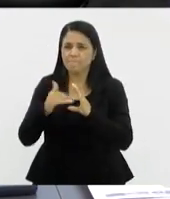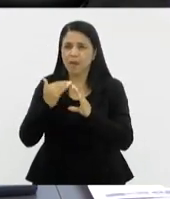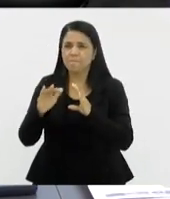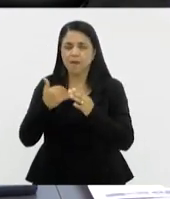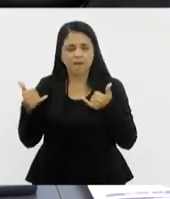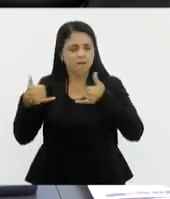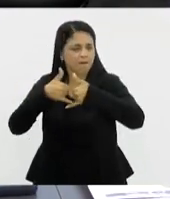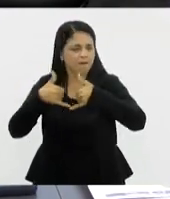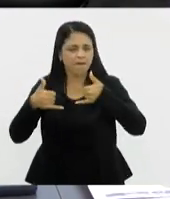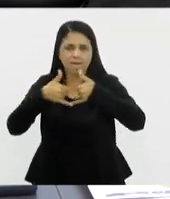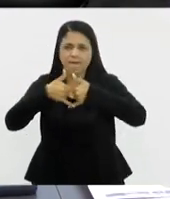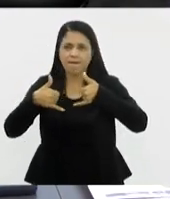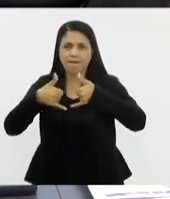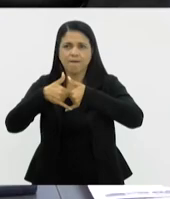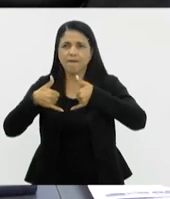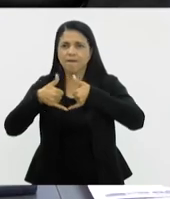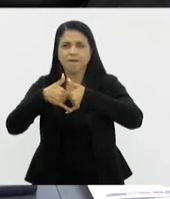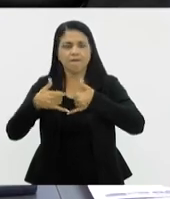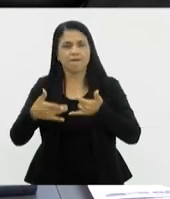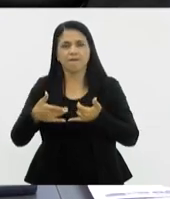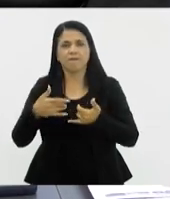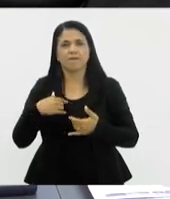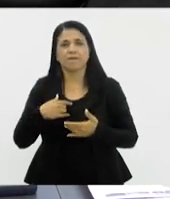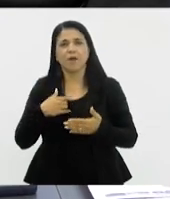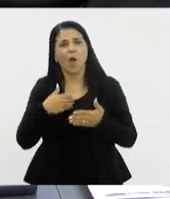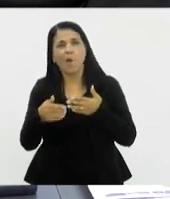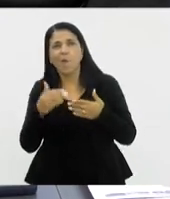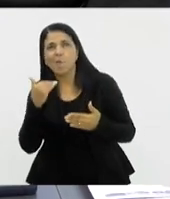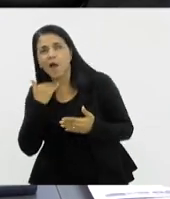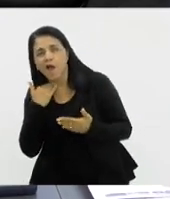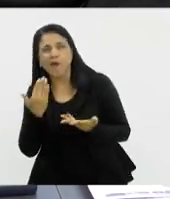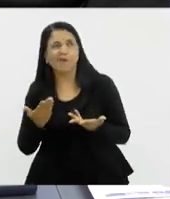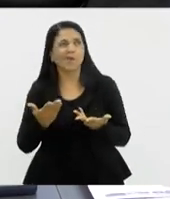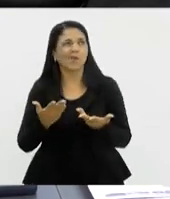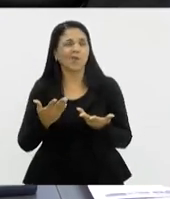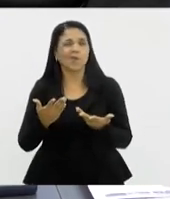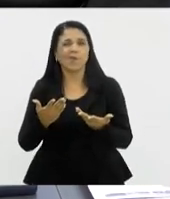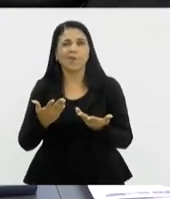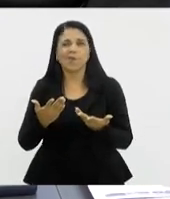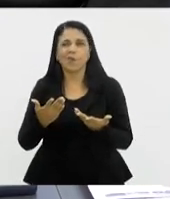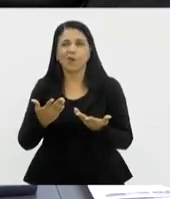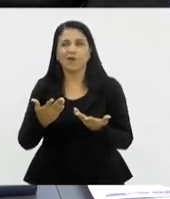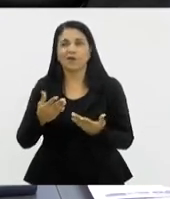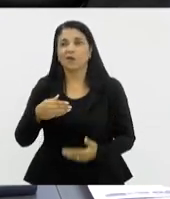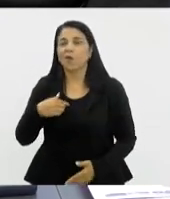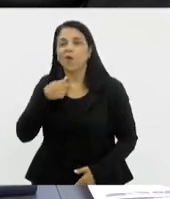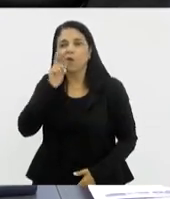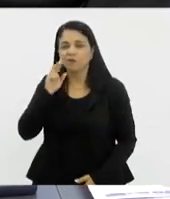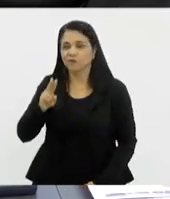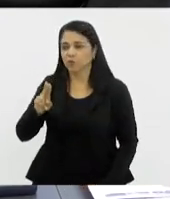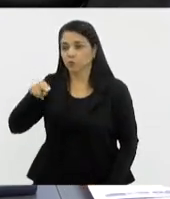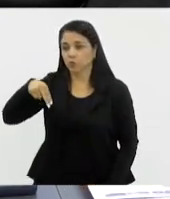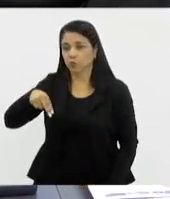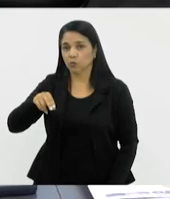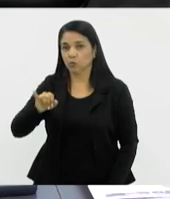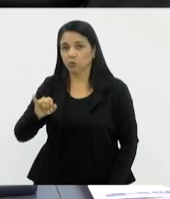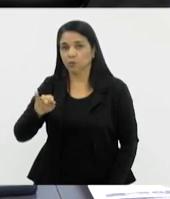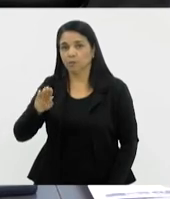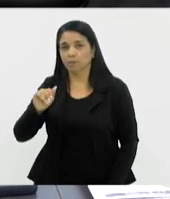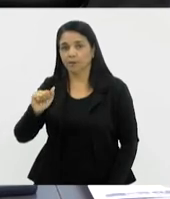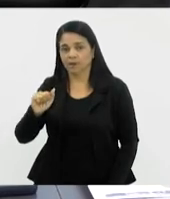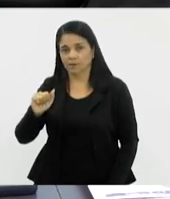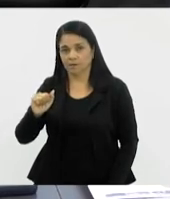eu recebo telefonema de algum banco, onde foi o tal de Nubank, eu não sei nem